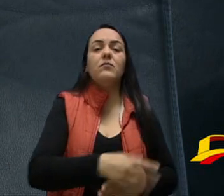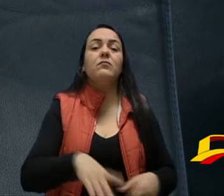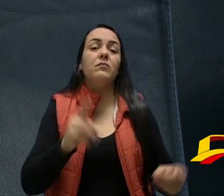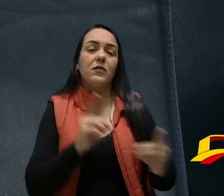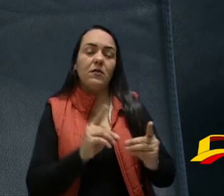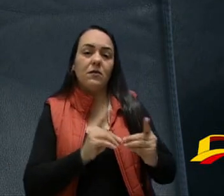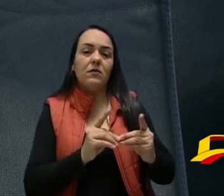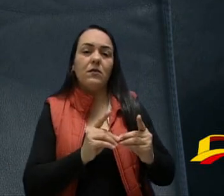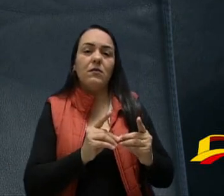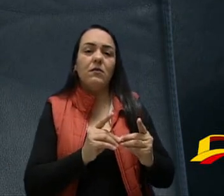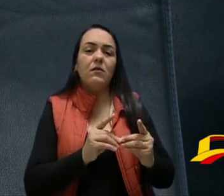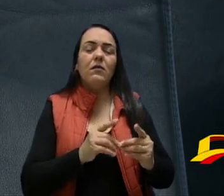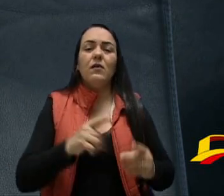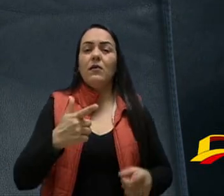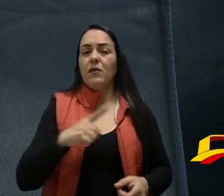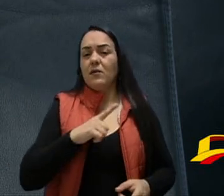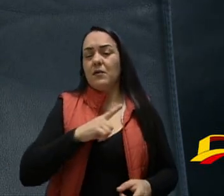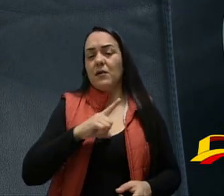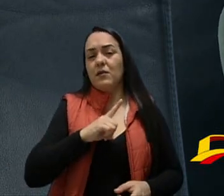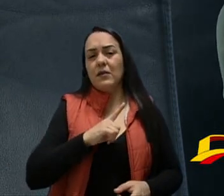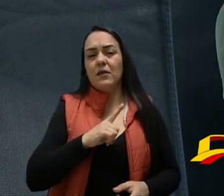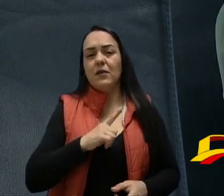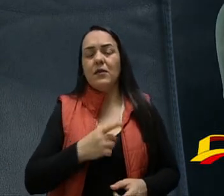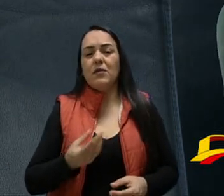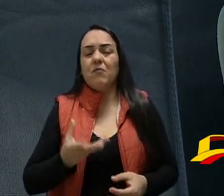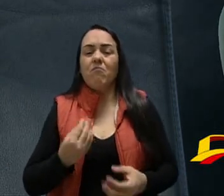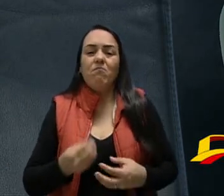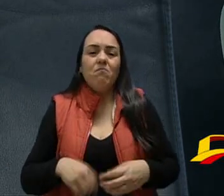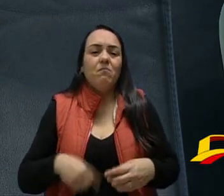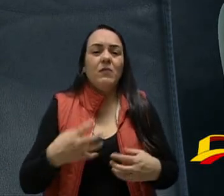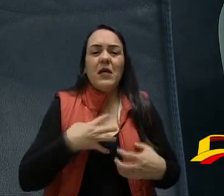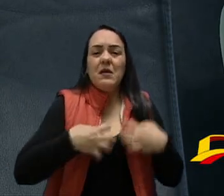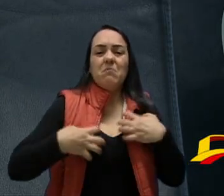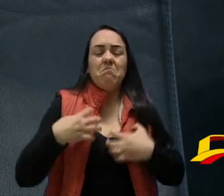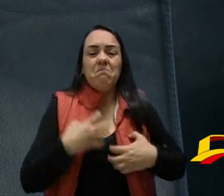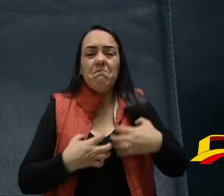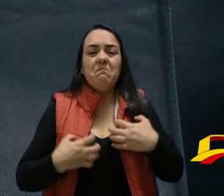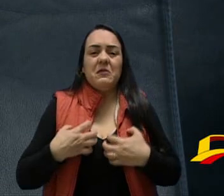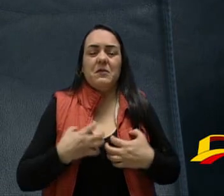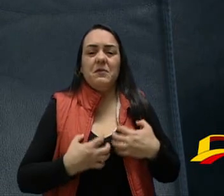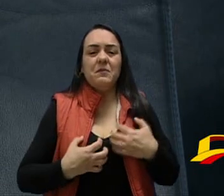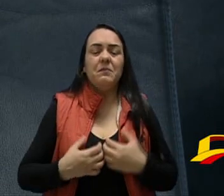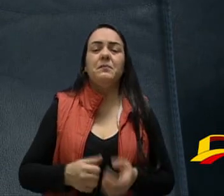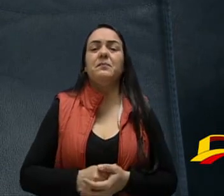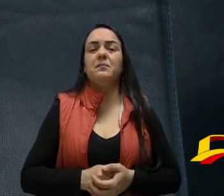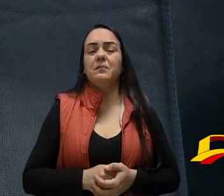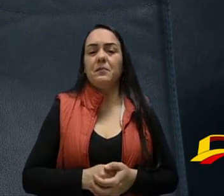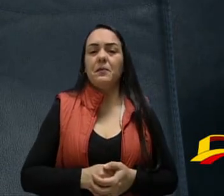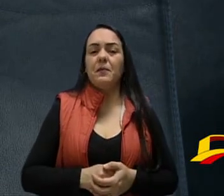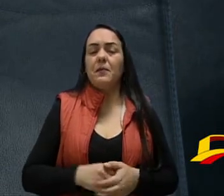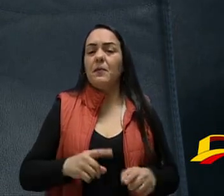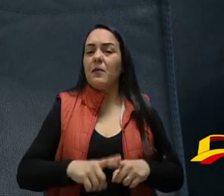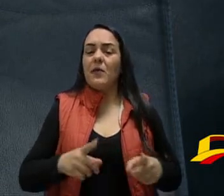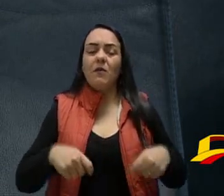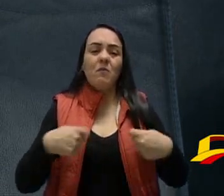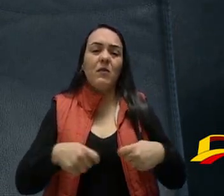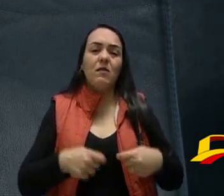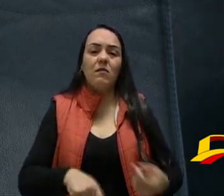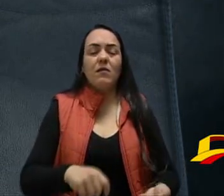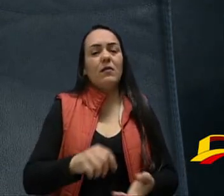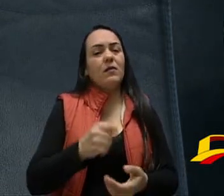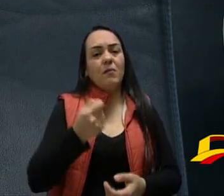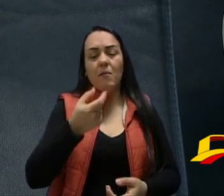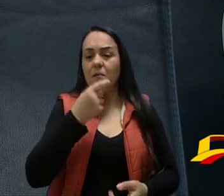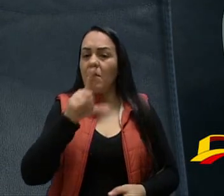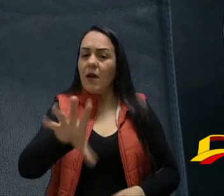né então se a pessoa tem algumas uma queixa ou está com algum principalmente renovação de receitas e tudo